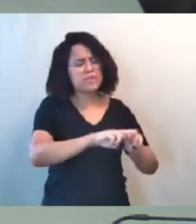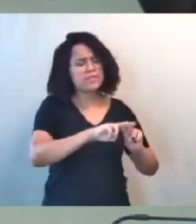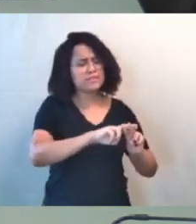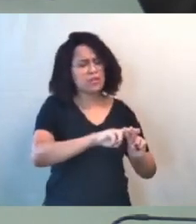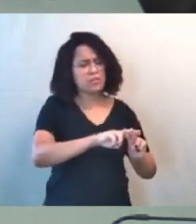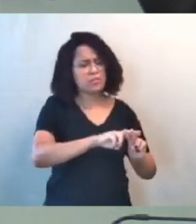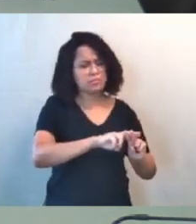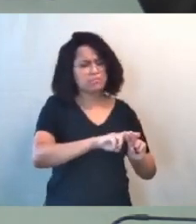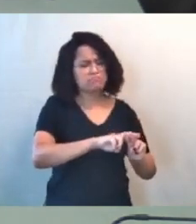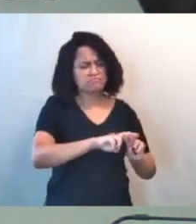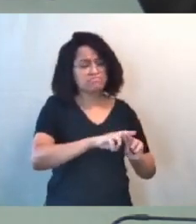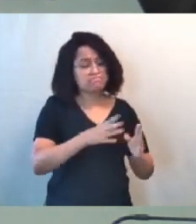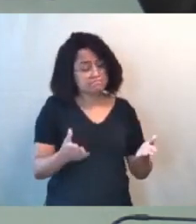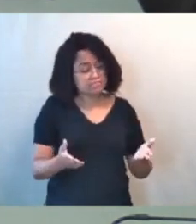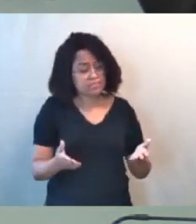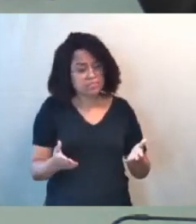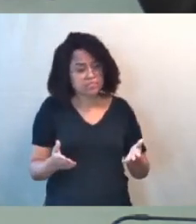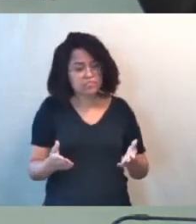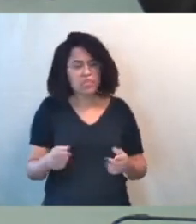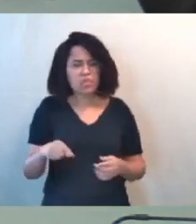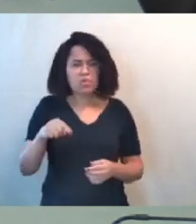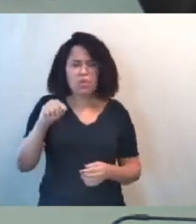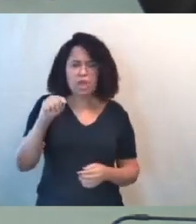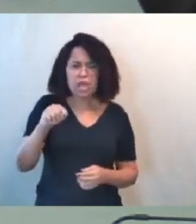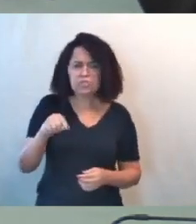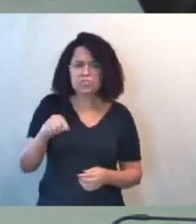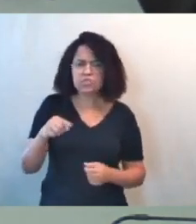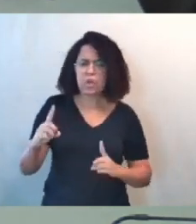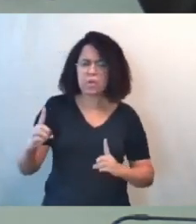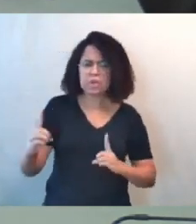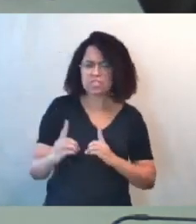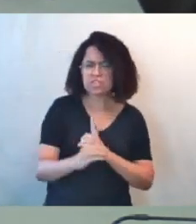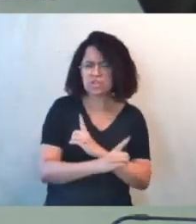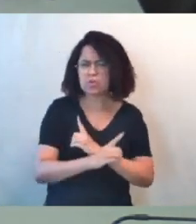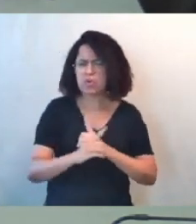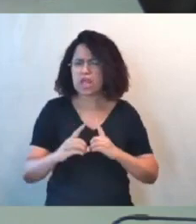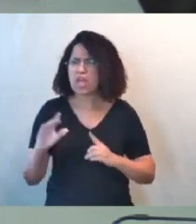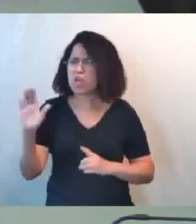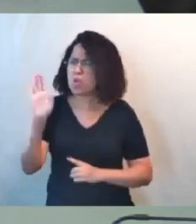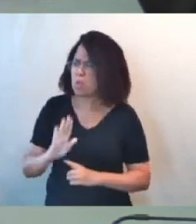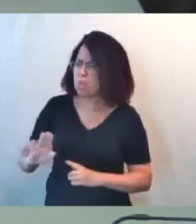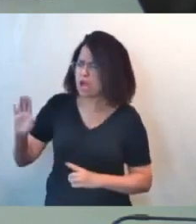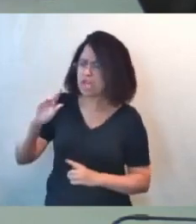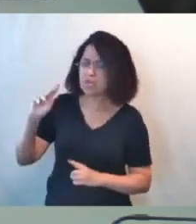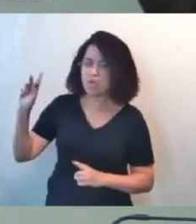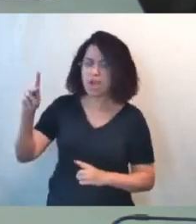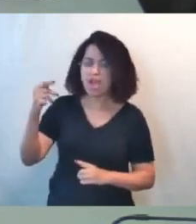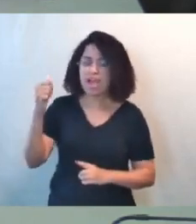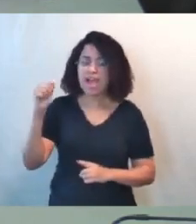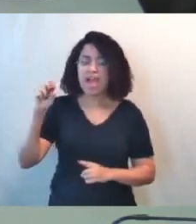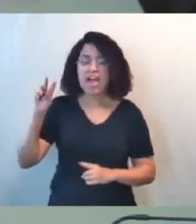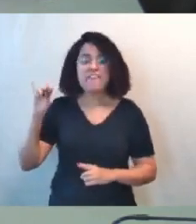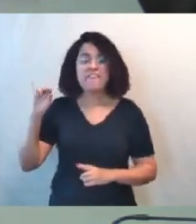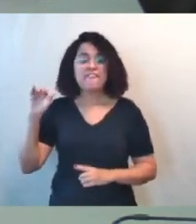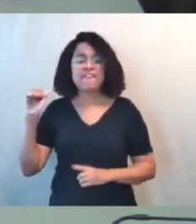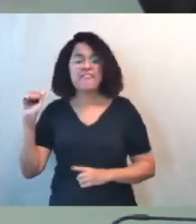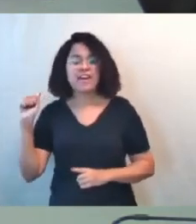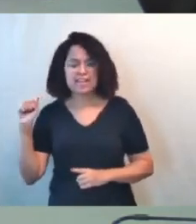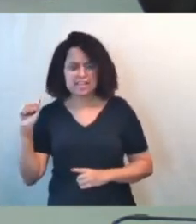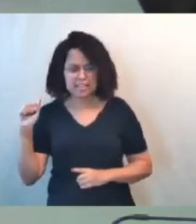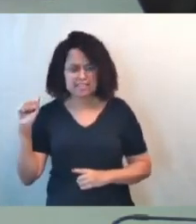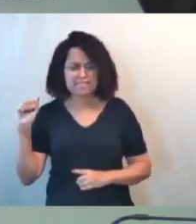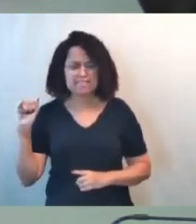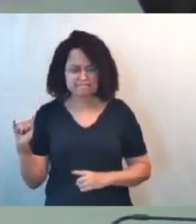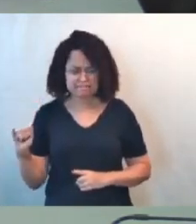As pessoas estão acompanhando, sabem o que eu estou falando. Colocar um ônibus naquela situação para andar no bairro Avaí, colocando em risco a vida das pessoas, se fosse o